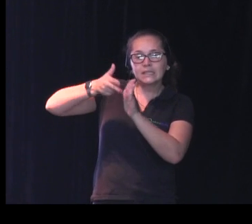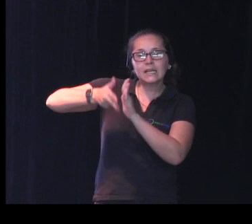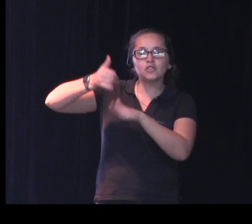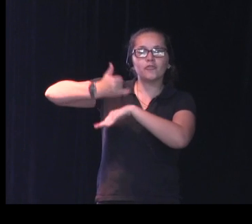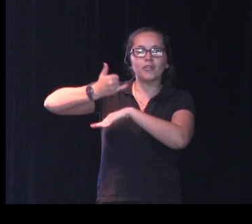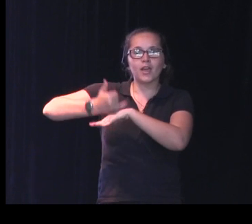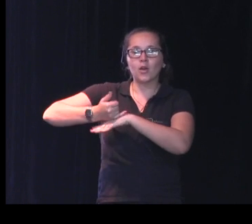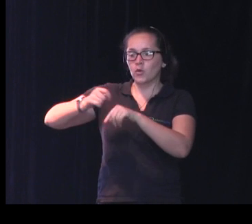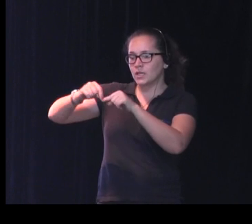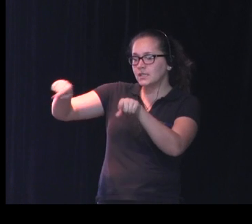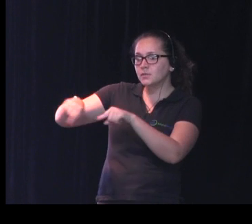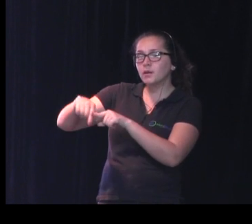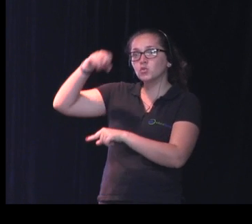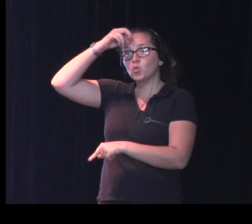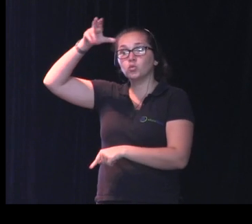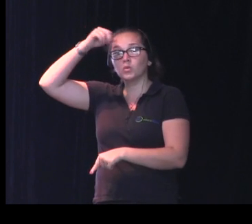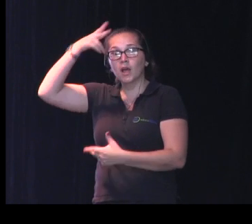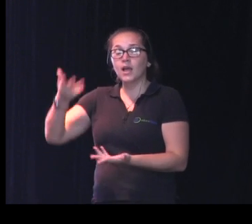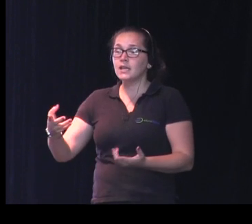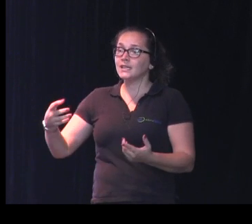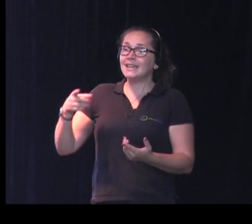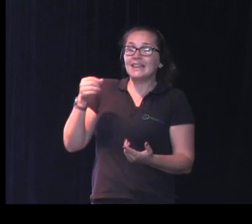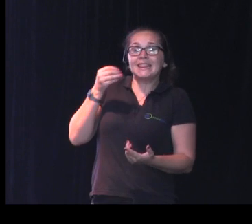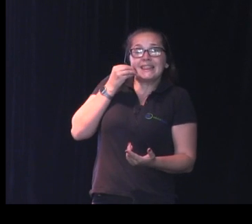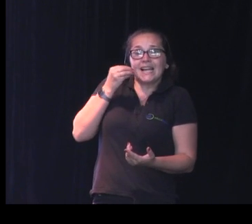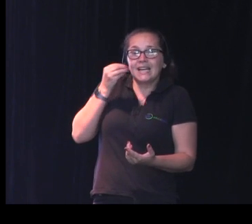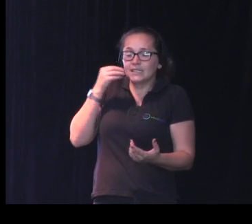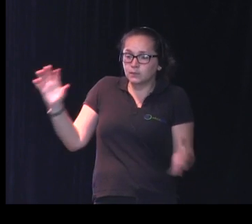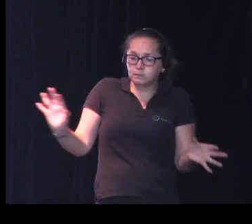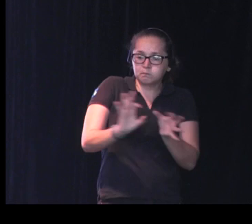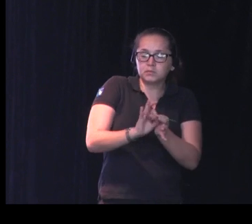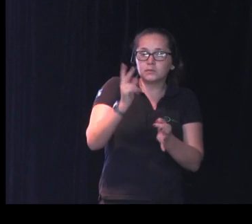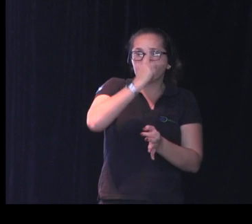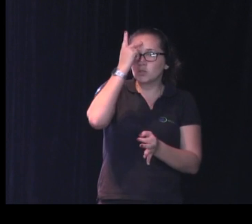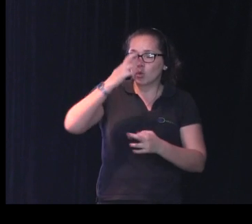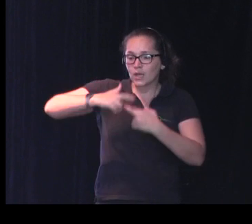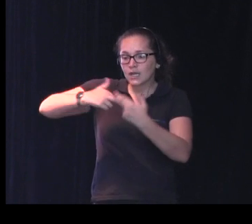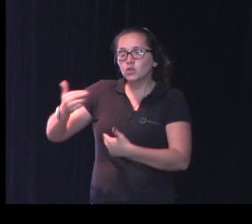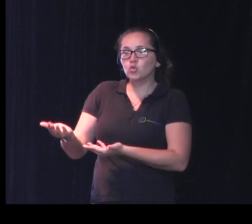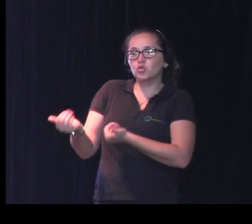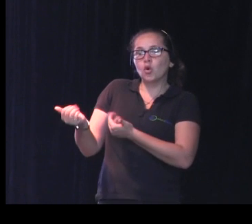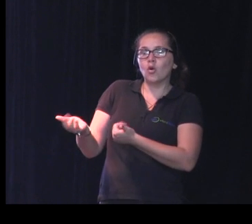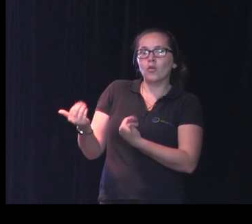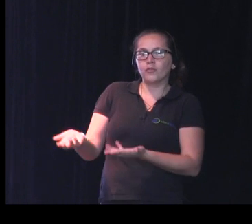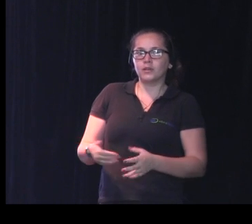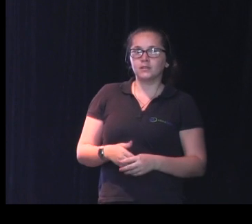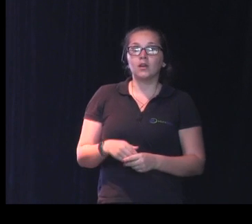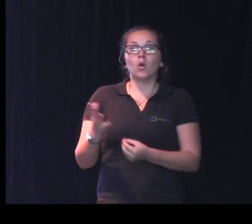o dos trens de ferro e espaços culturais que procuram relacionar a relação das